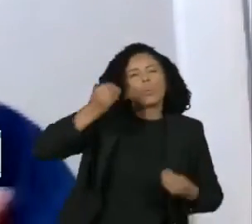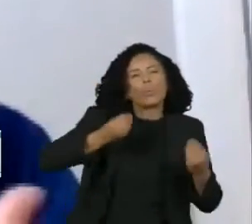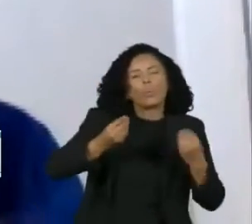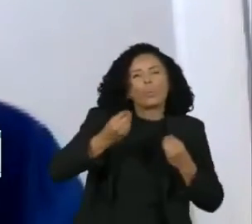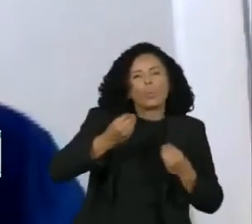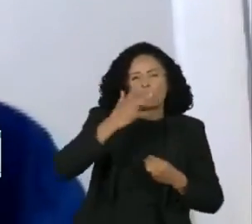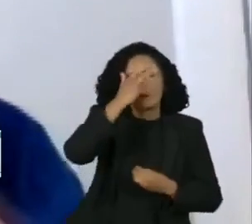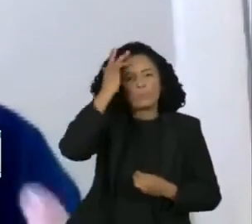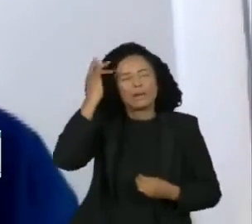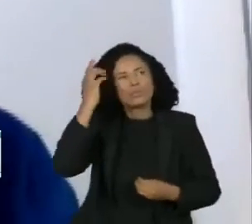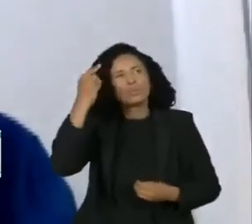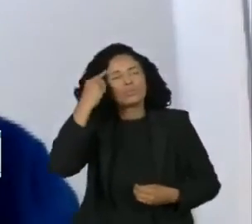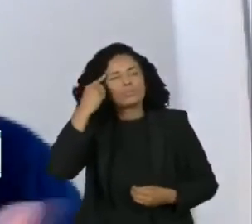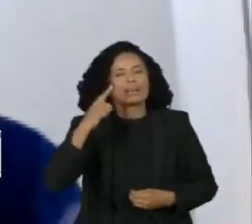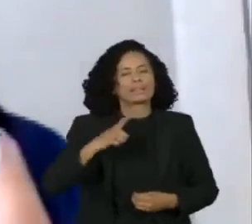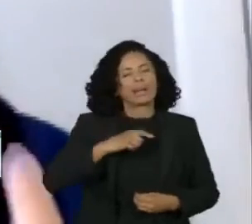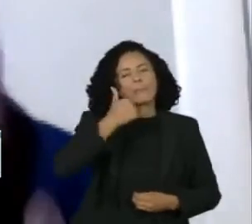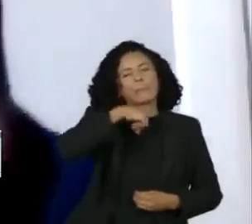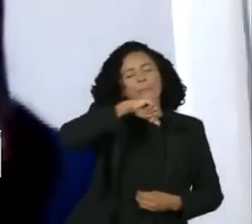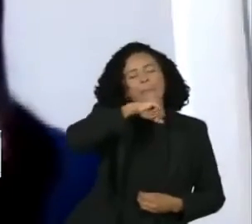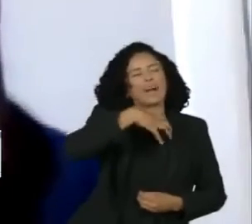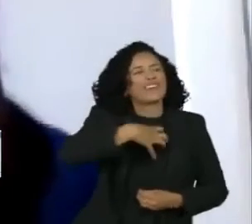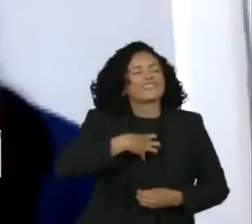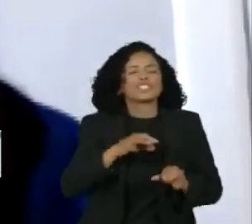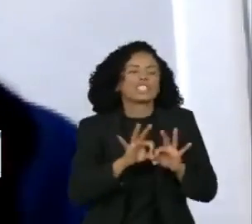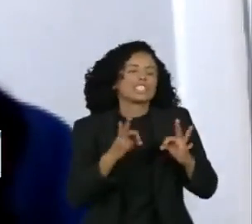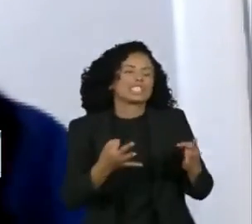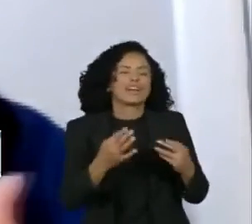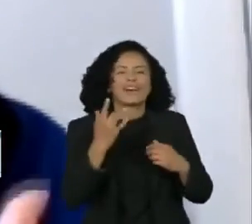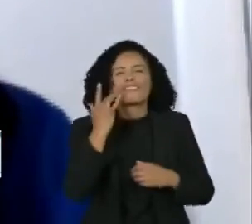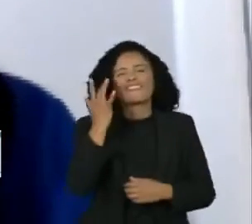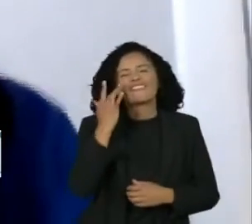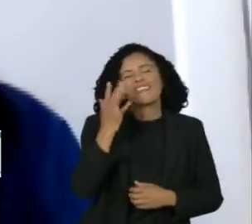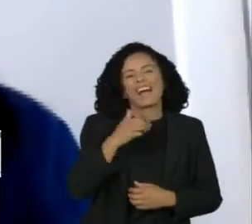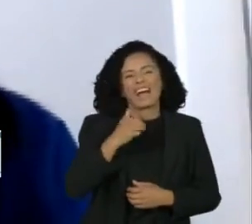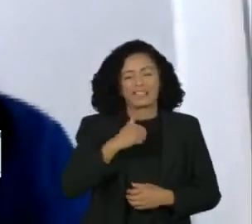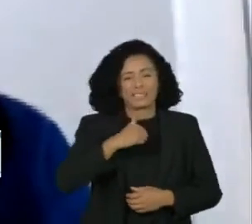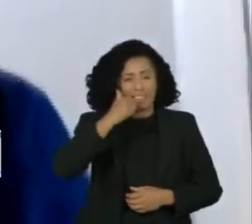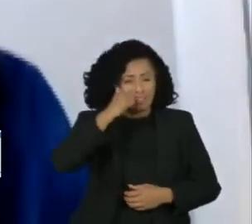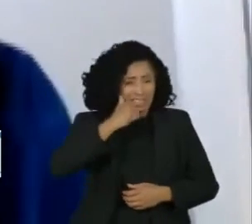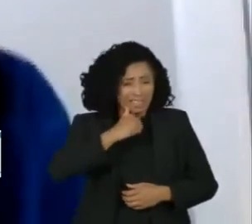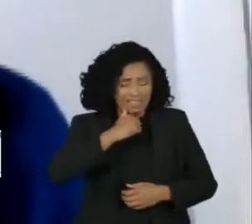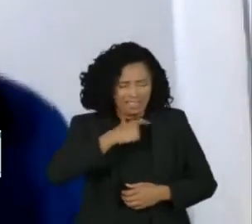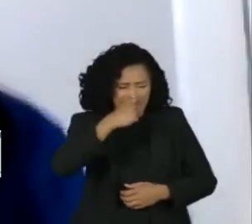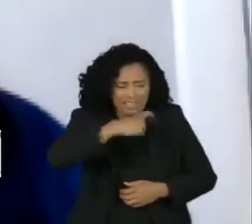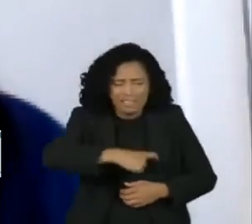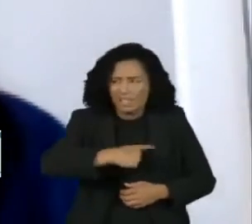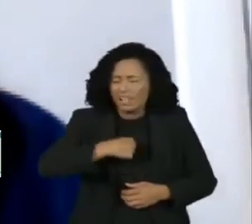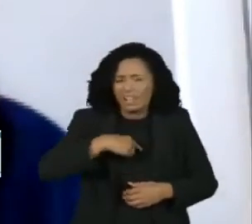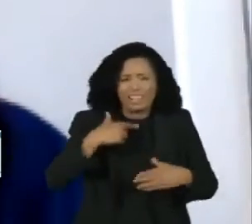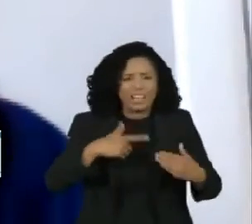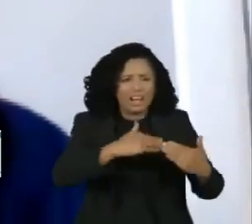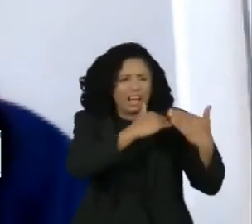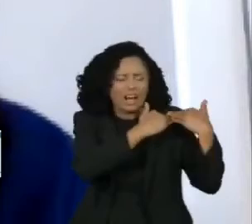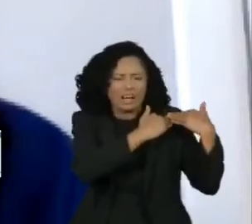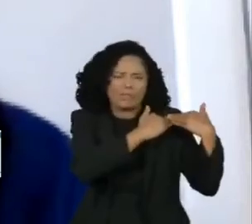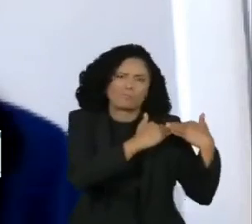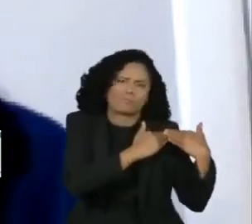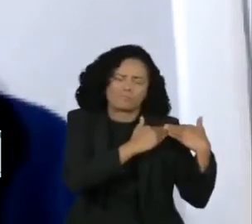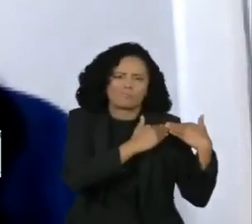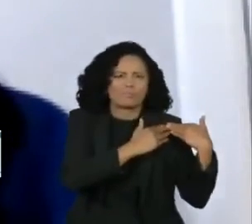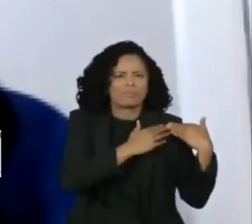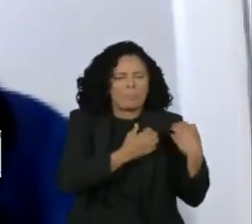que a maternidade é algo muito simples, é algo muito fácil, e a mulher se vê naquele peso da